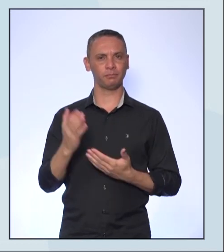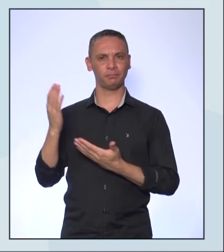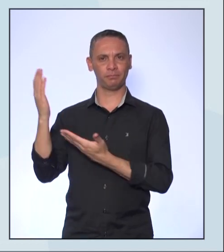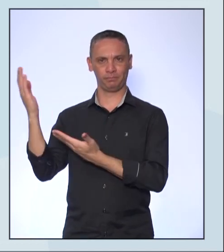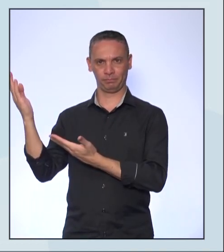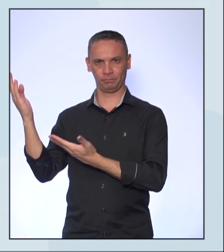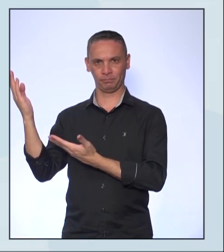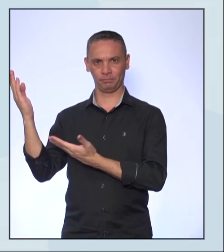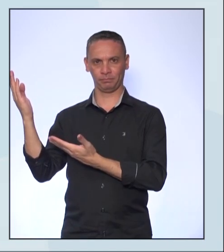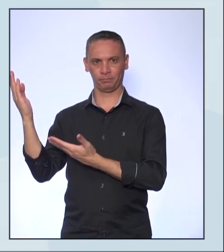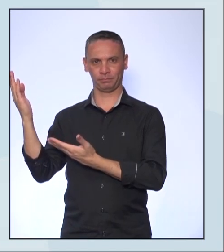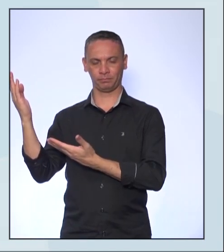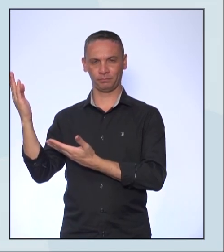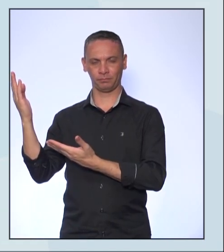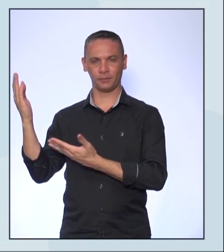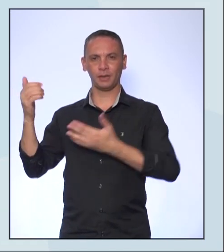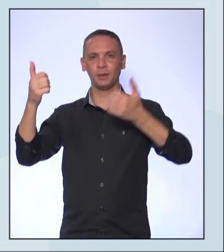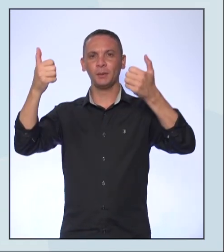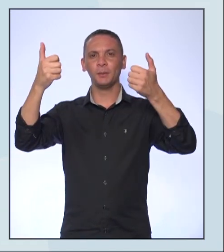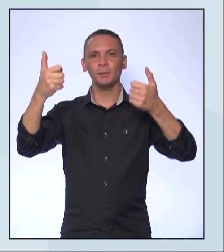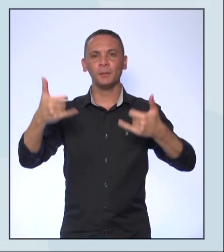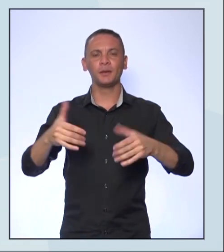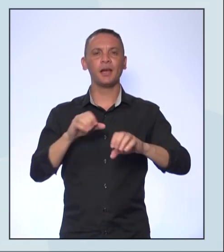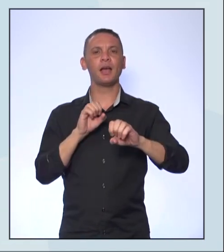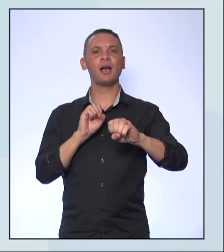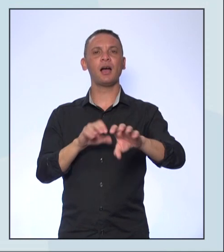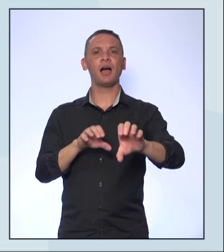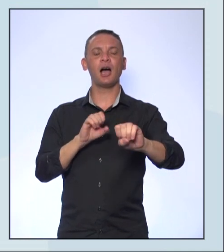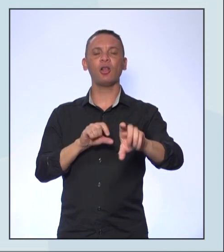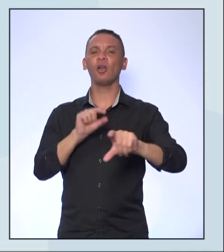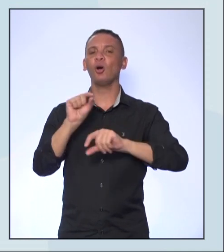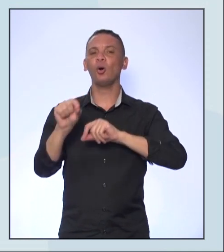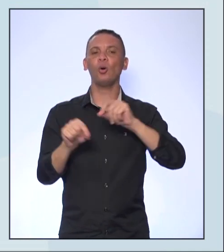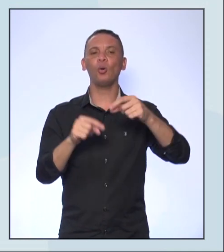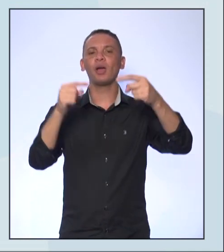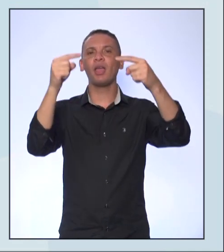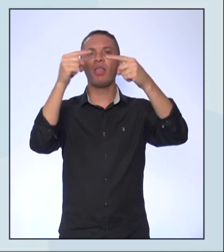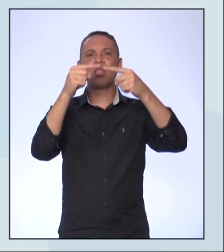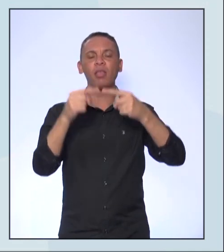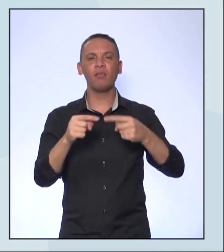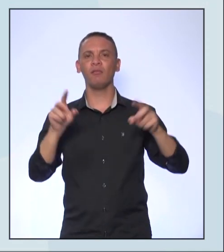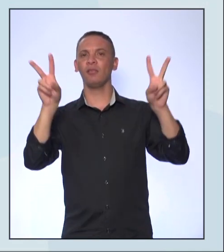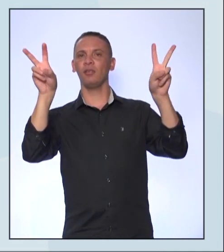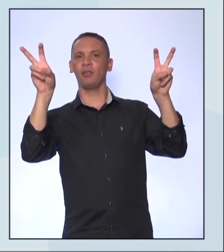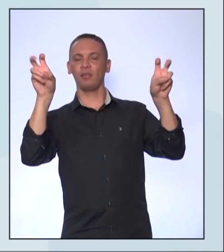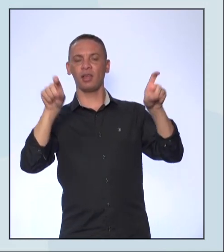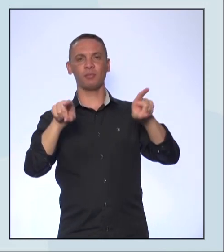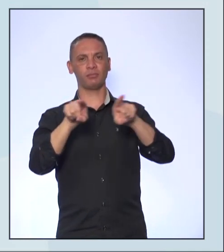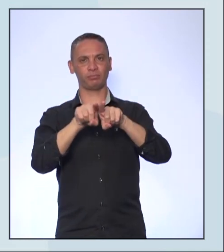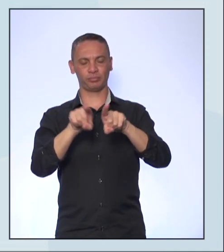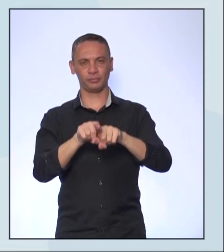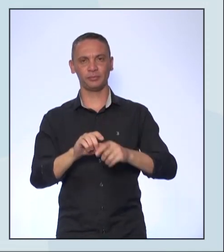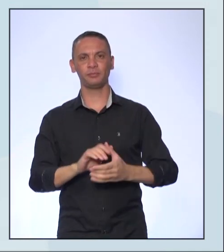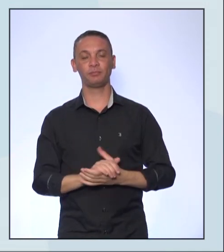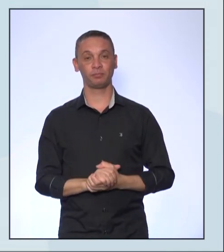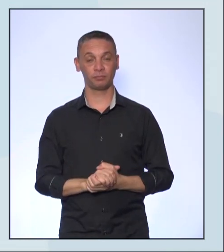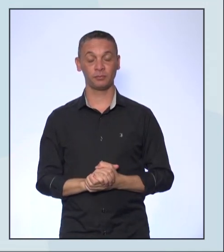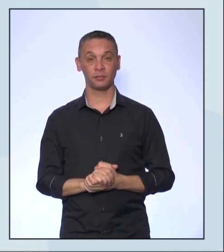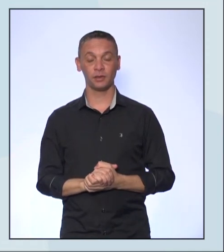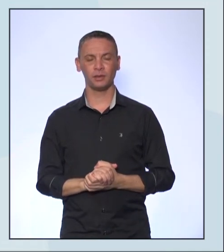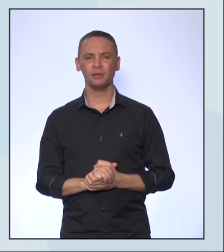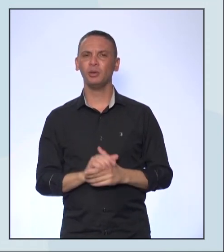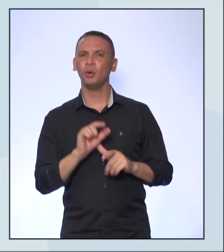nós vamos ter aí as informações da nossa aula, qual é a habilidade, qual é o tema que nós vamos trabalhar hoje. Então, a habilidade